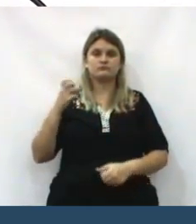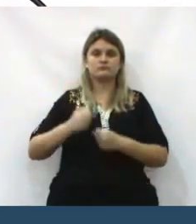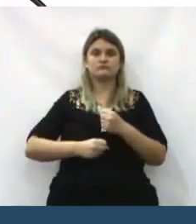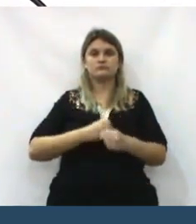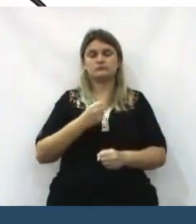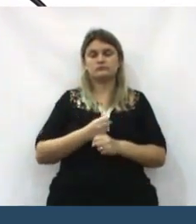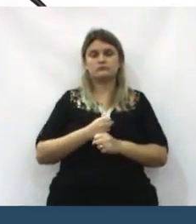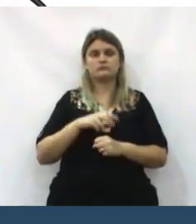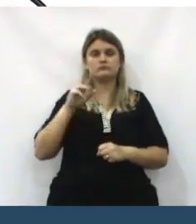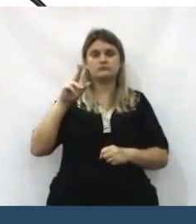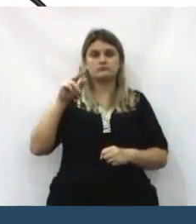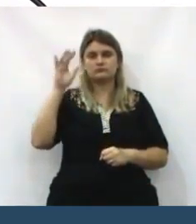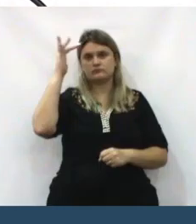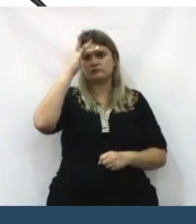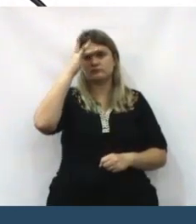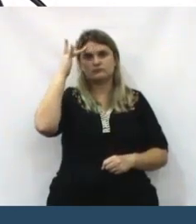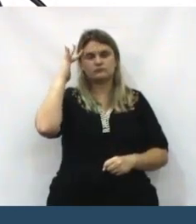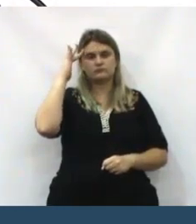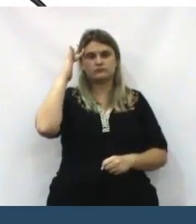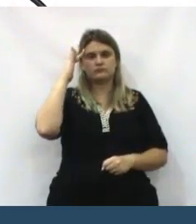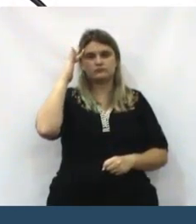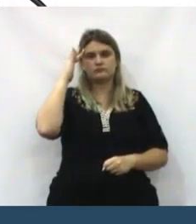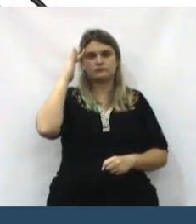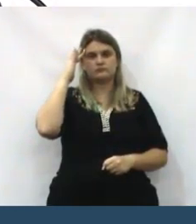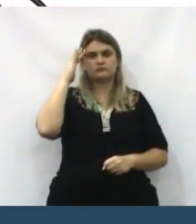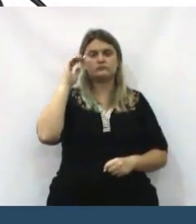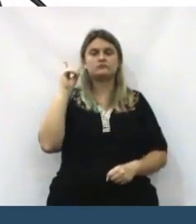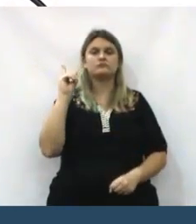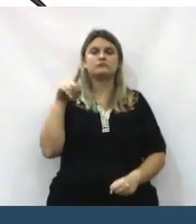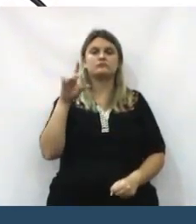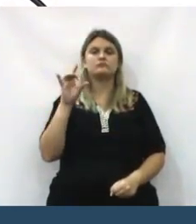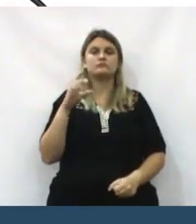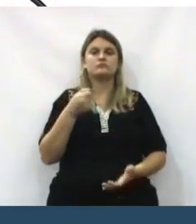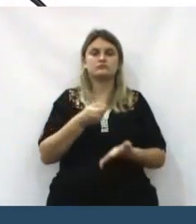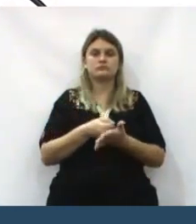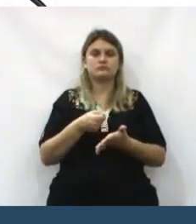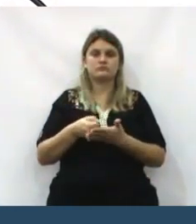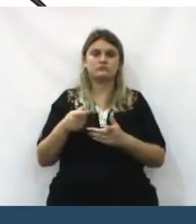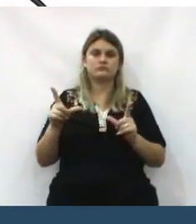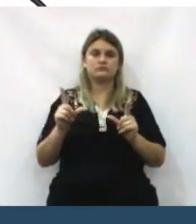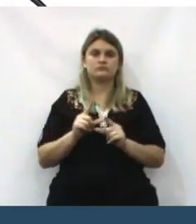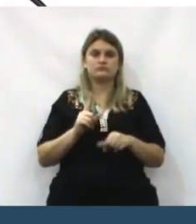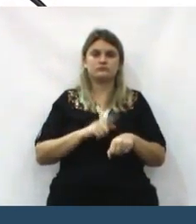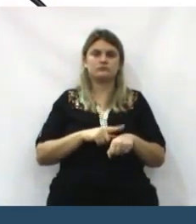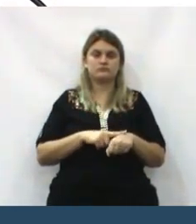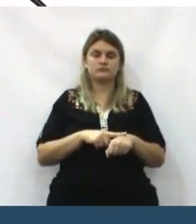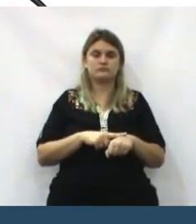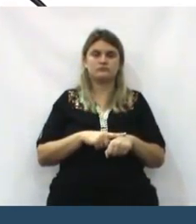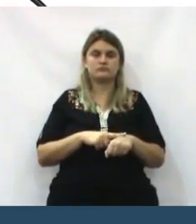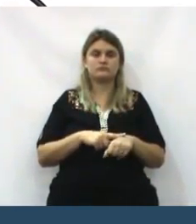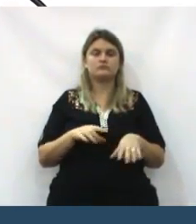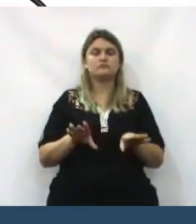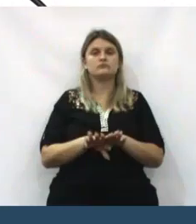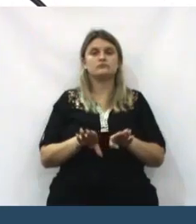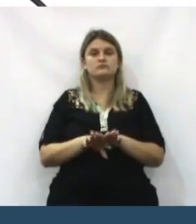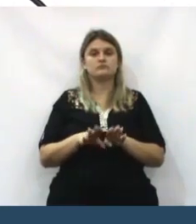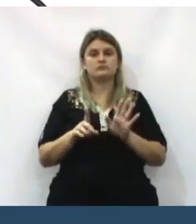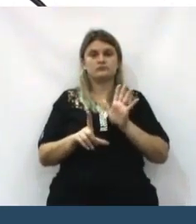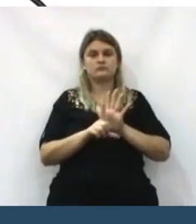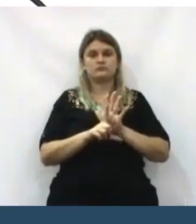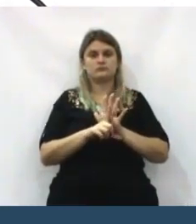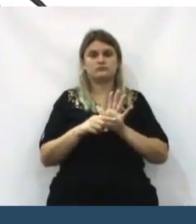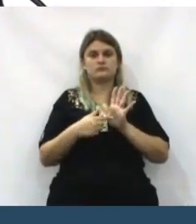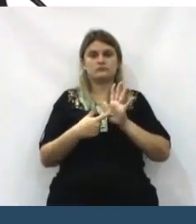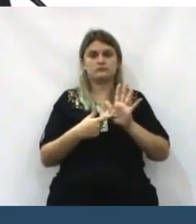anos, que nem a maioria dos funcionários, e sim vai contribuir por um período menor. A lei